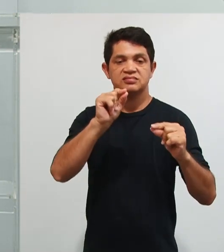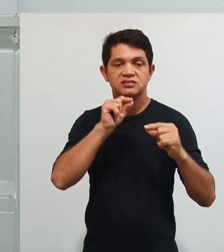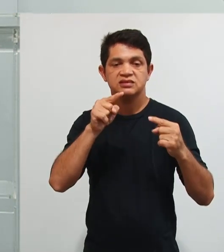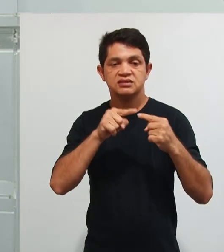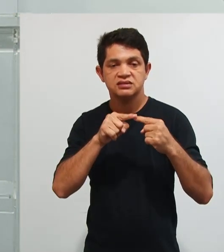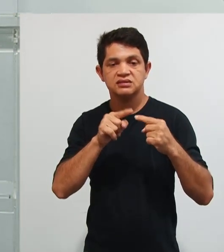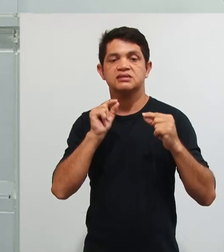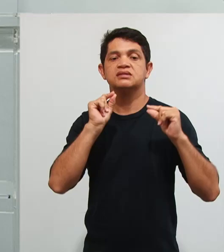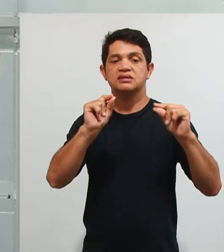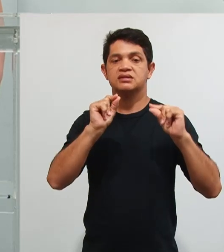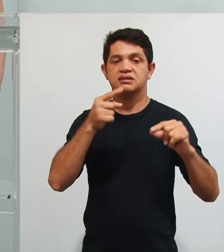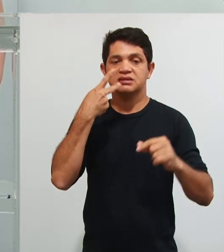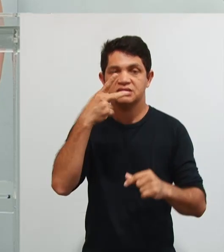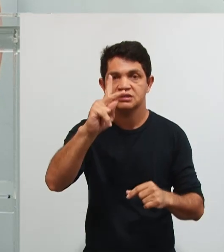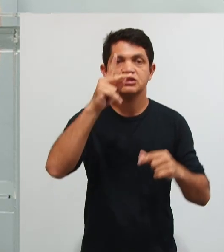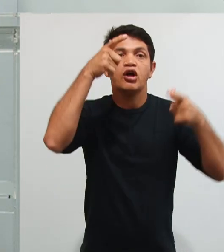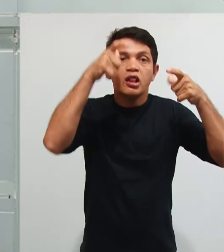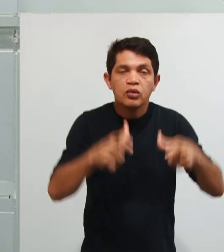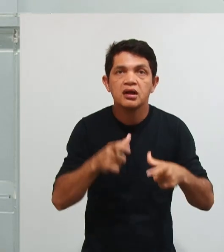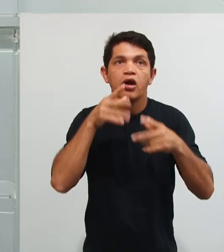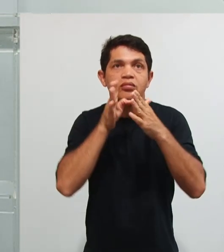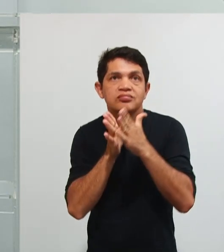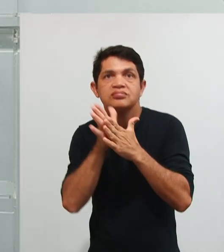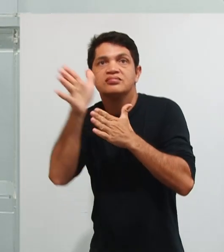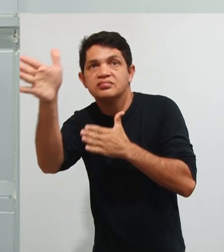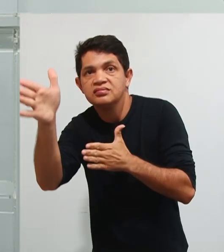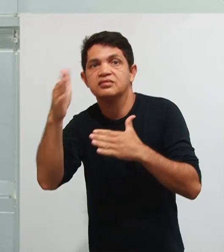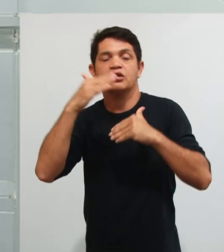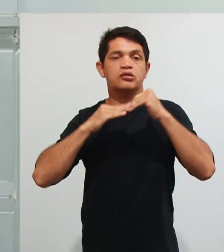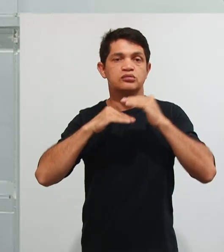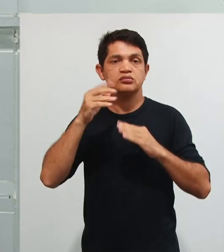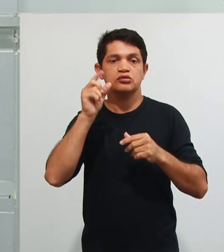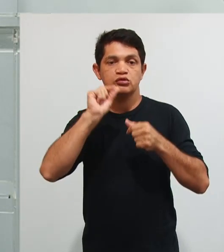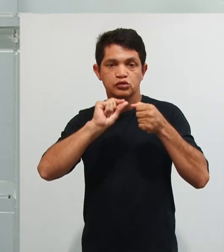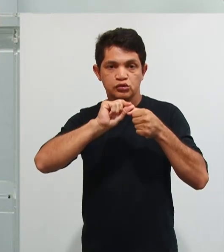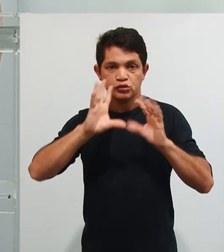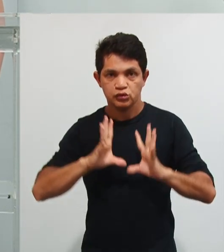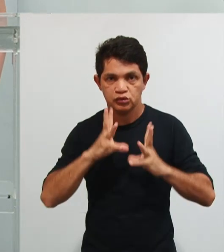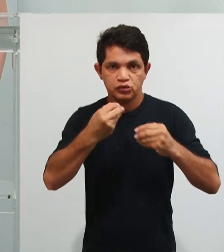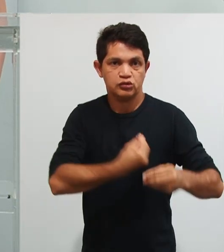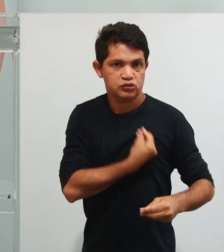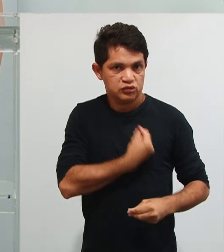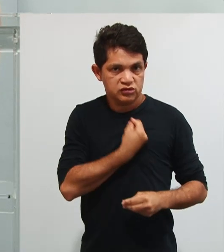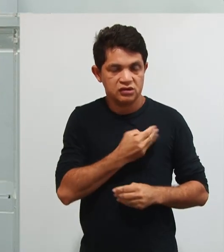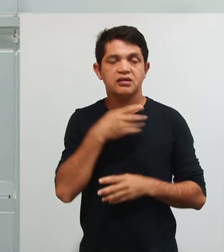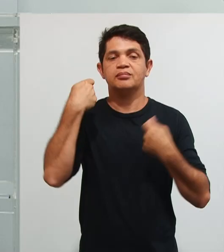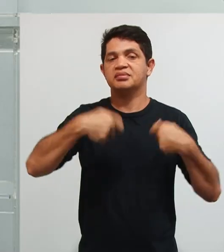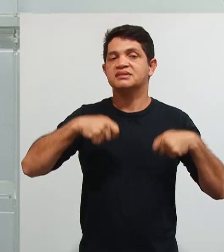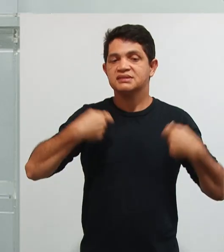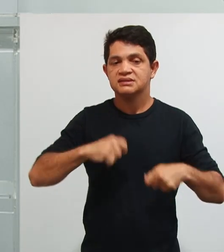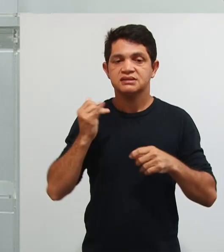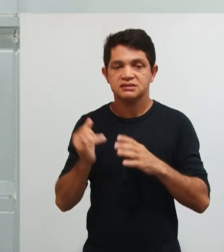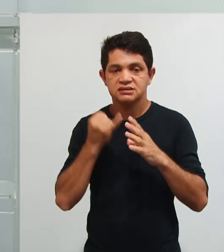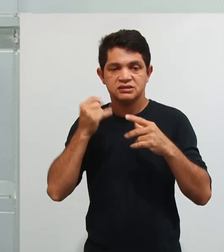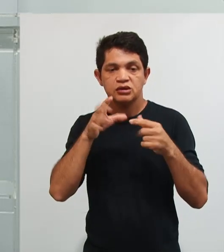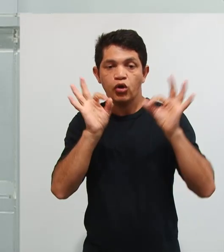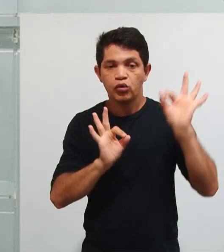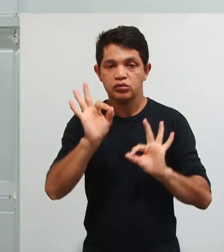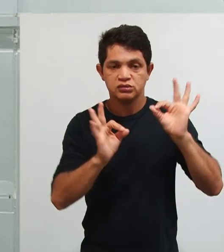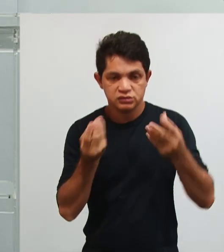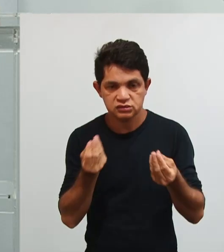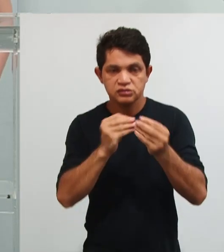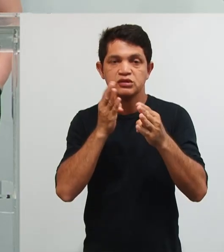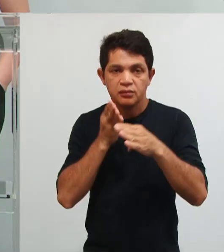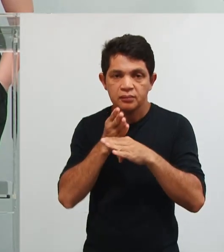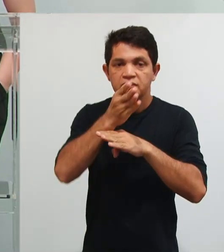sair de sua localidade para fazer uma viagem, faz necessário que você tenha um planejamento, ou